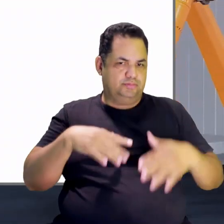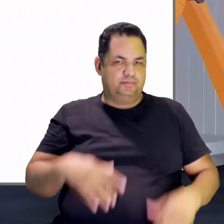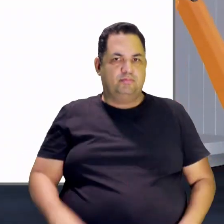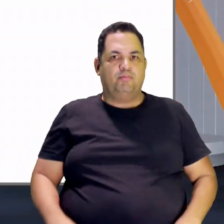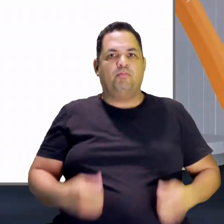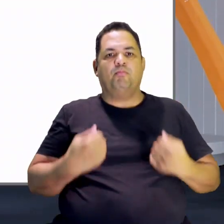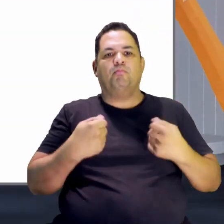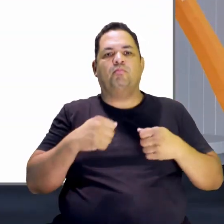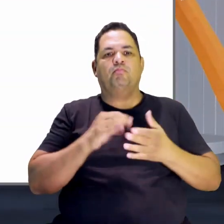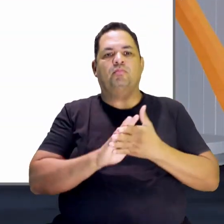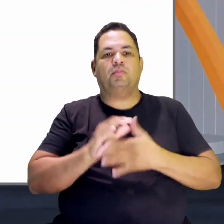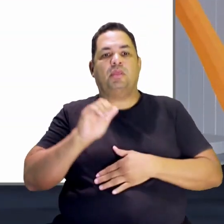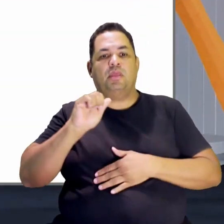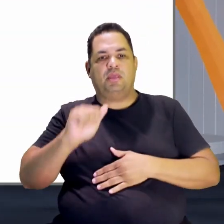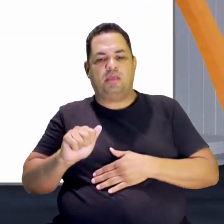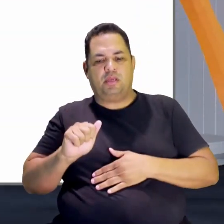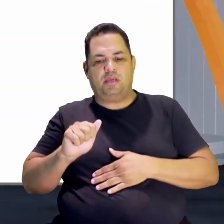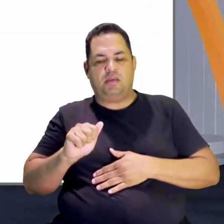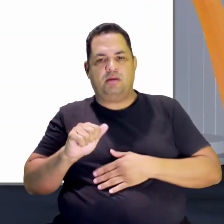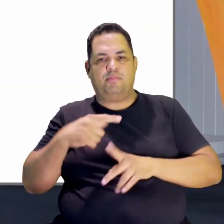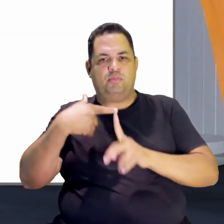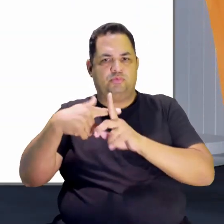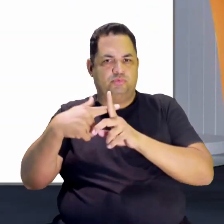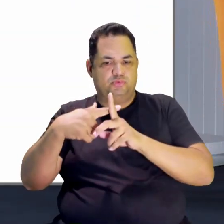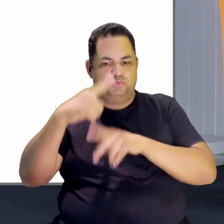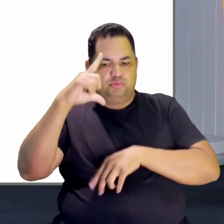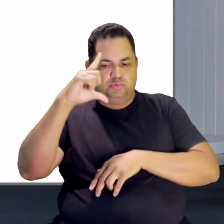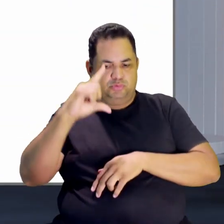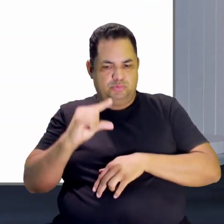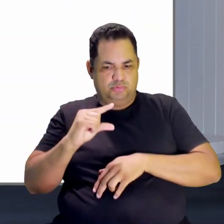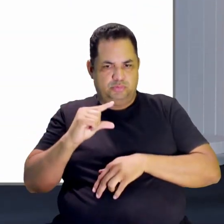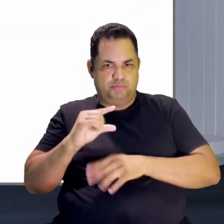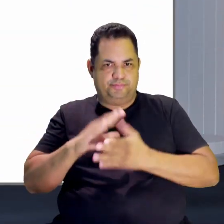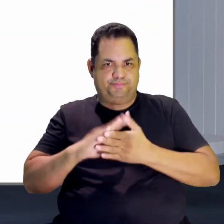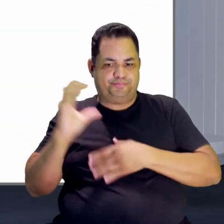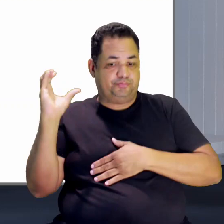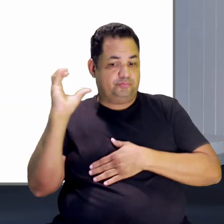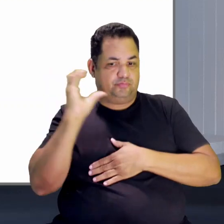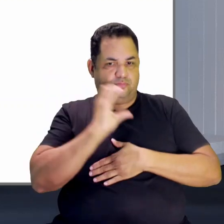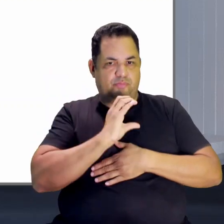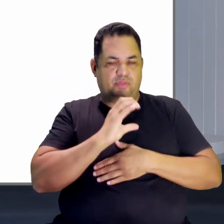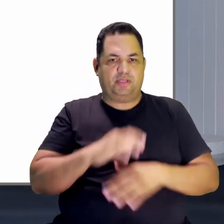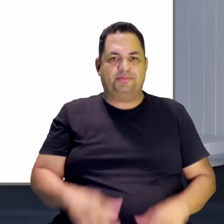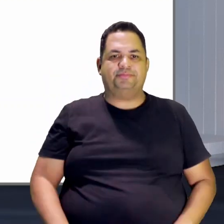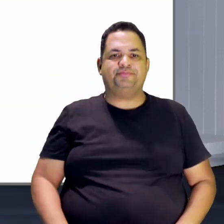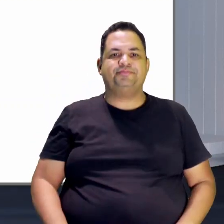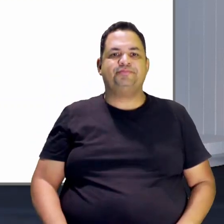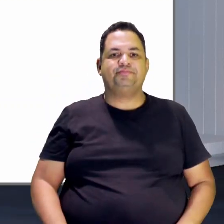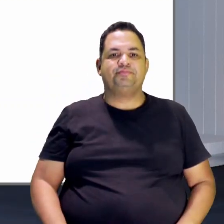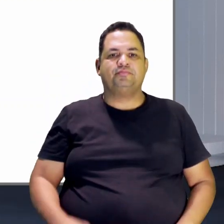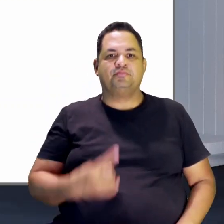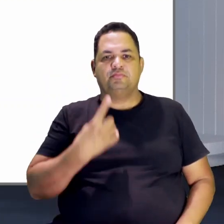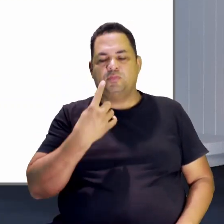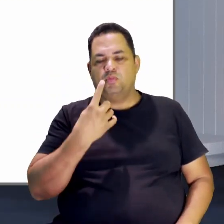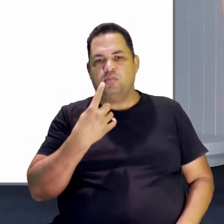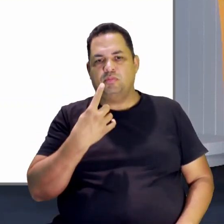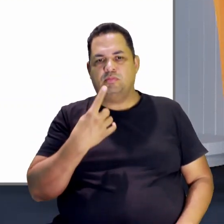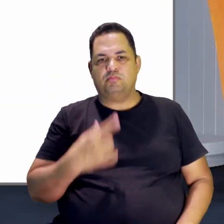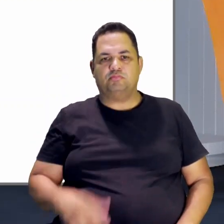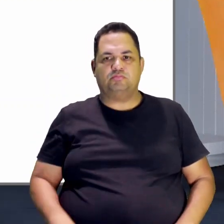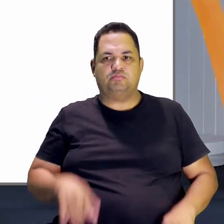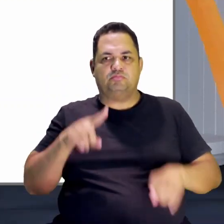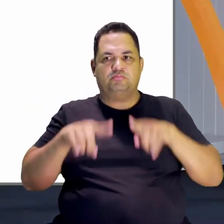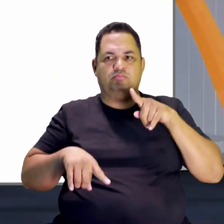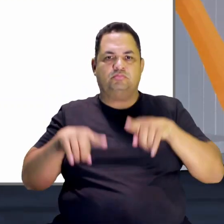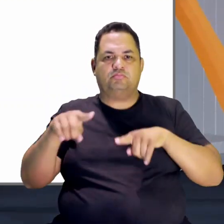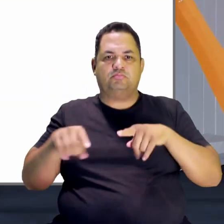positiva, aumentando a velocidade, ou negativa, diminuindo a velocidade. Mas não tem várias velocidades, não tem várias acelerações, apenas uma velocidade variando ou